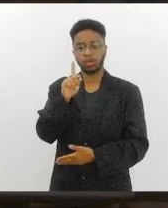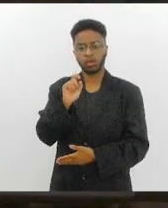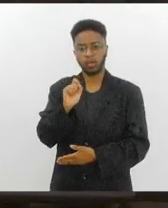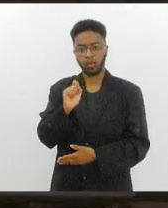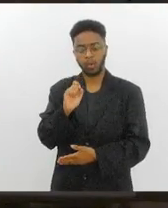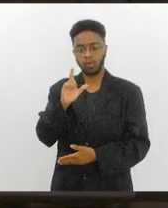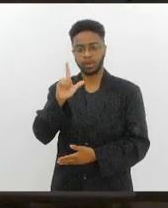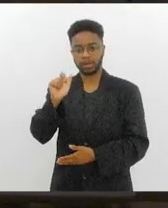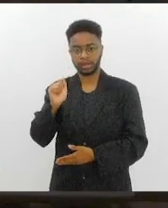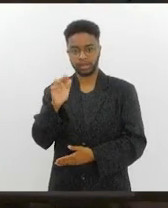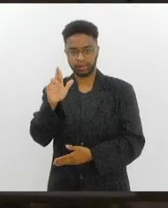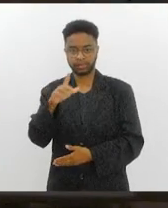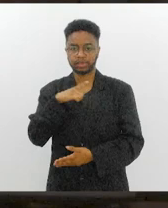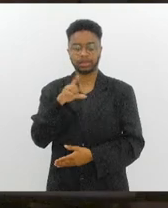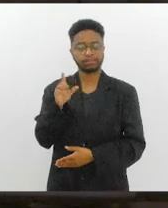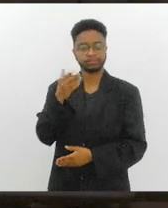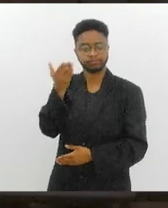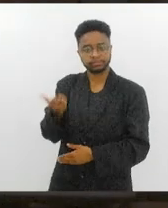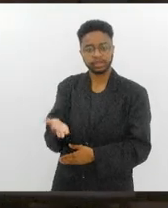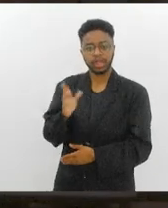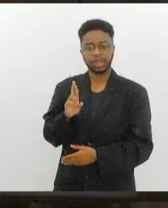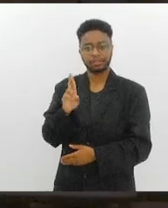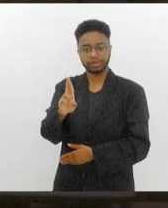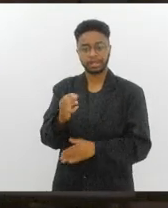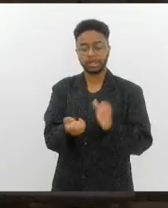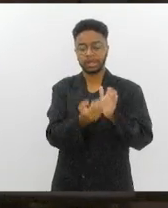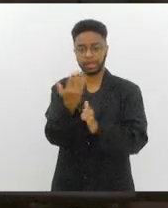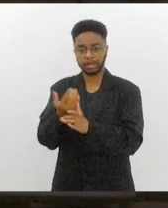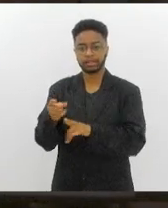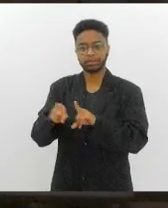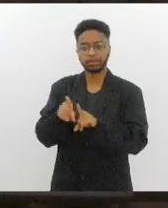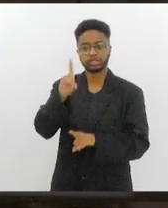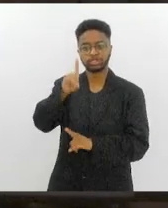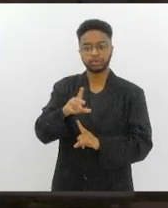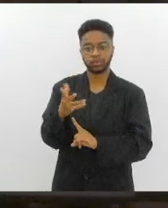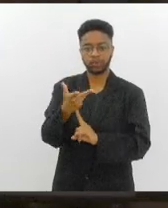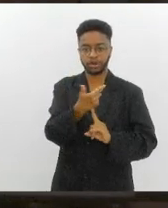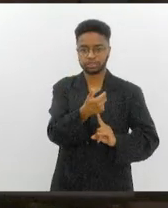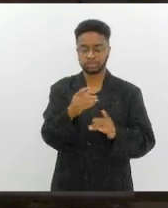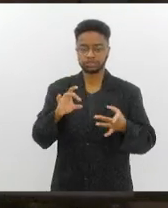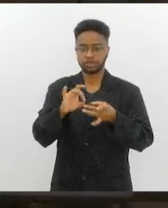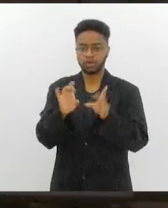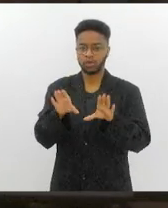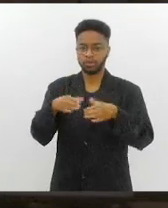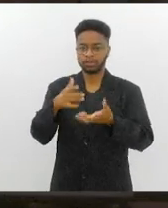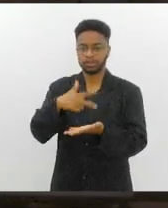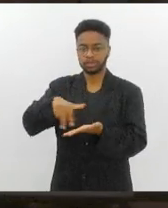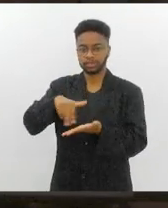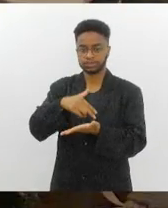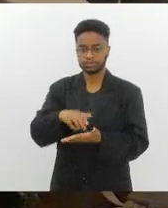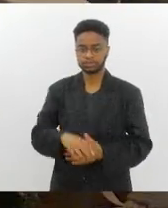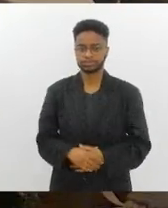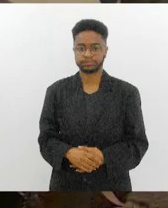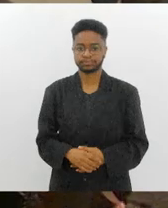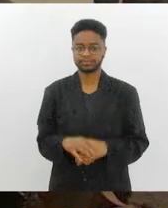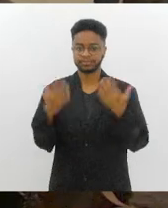senhora Débora Kolke, criadora e diretora artística da Companhia de Dança Débora Kolke.